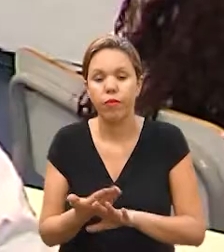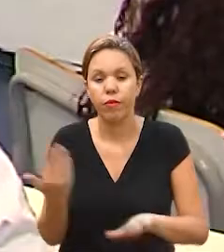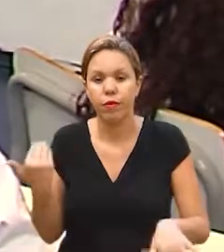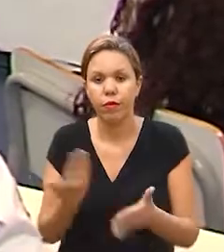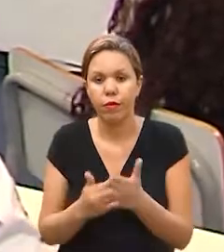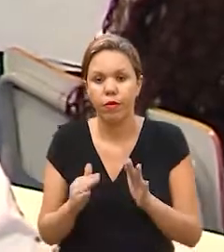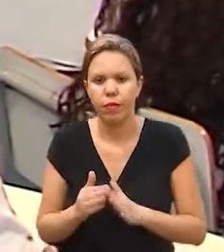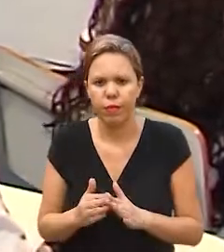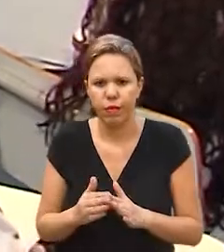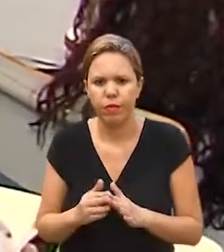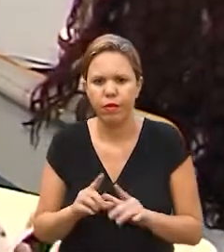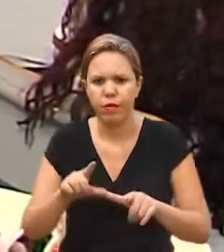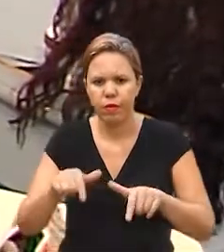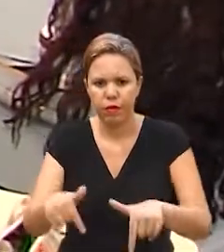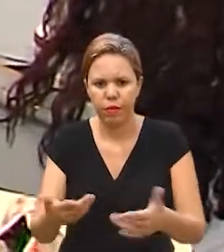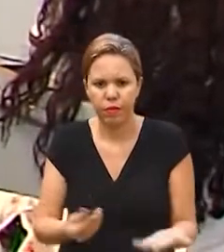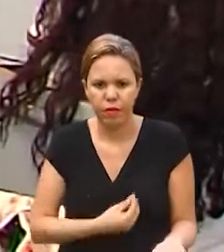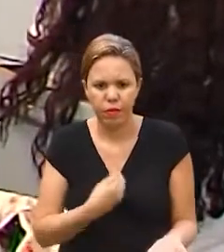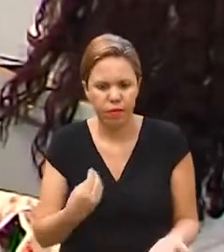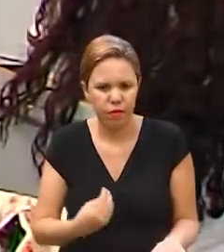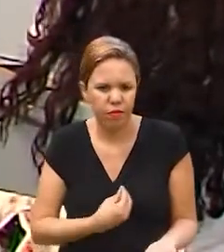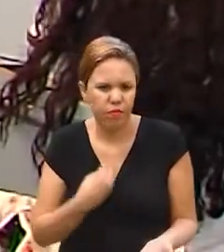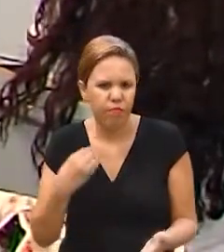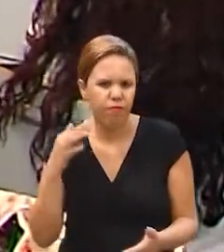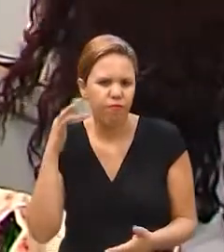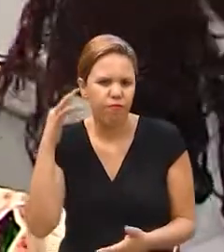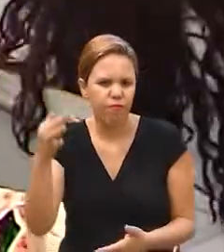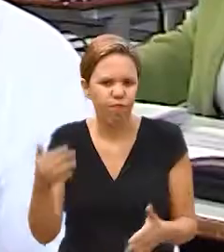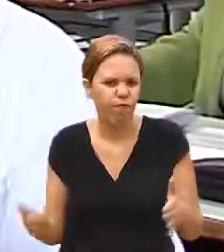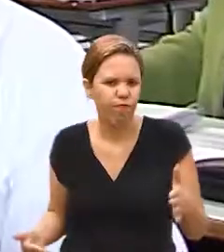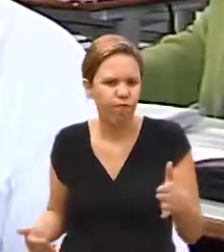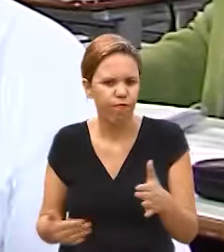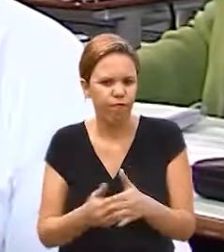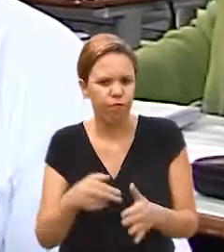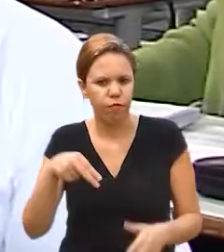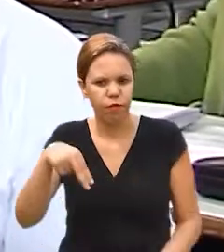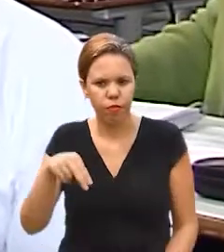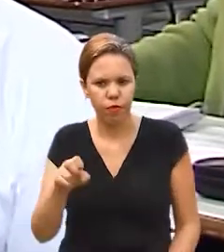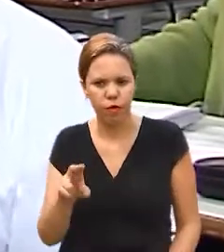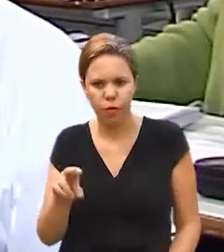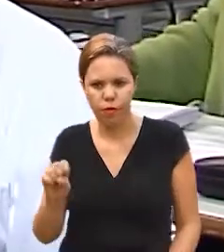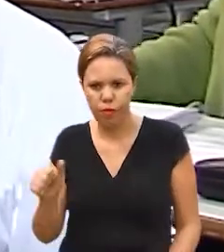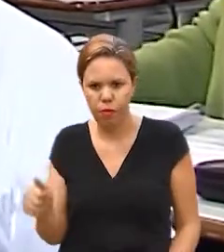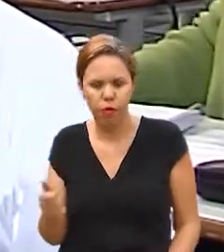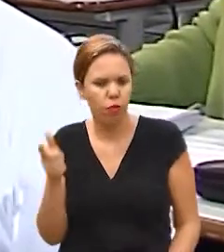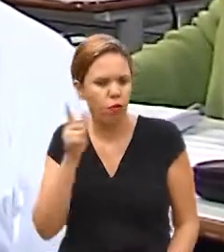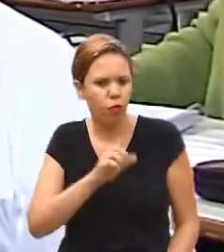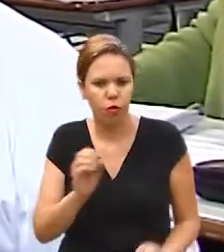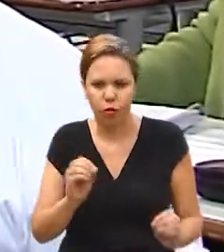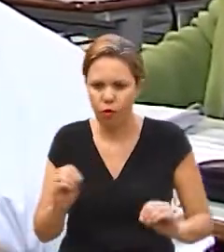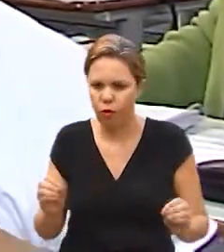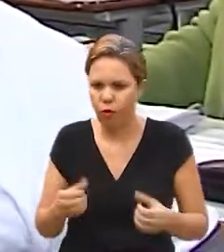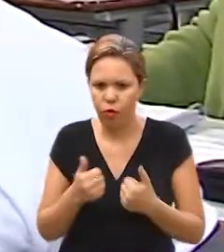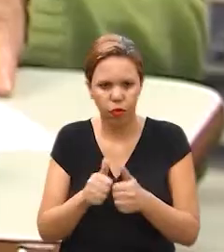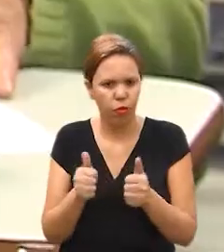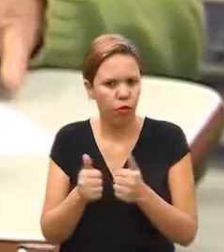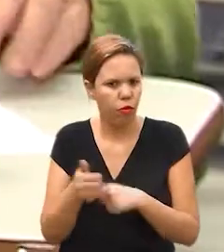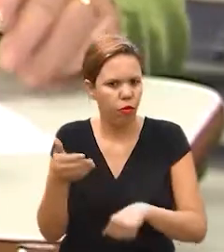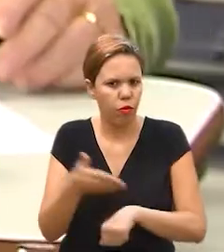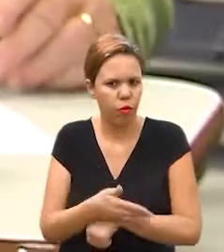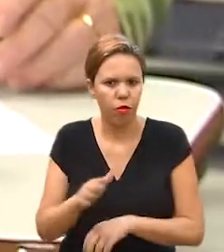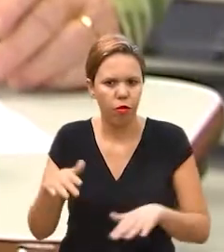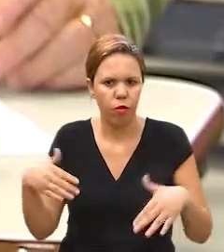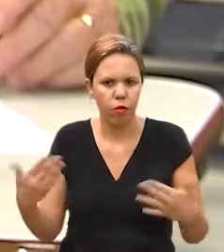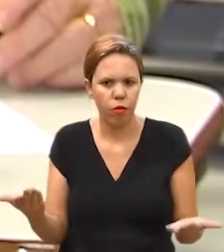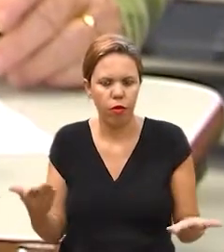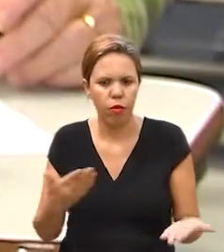escola enfrenta um caminho cheio de obstáculos. A Neuza não conseguia nem andar de ônibus. Quando